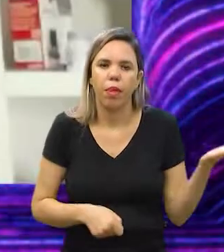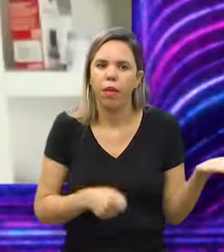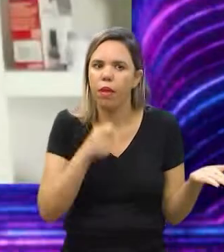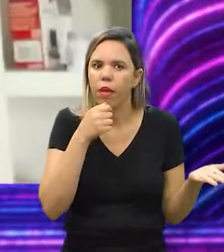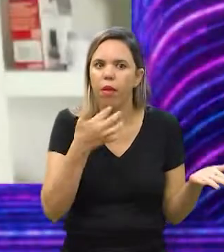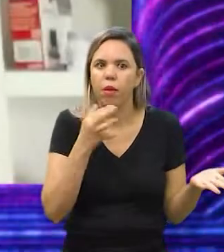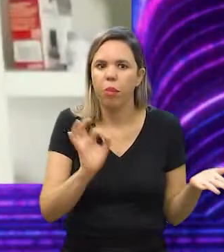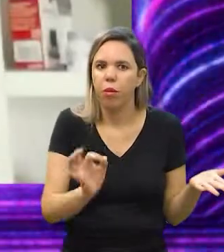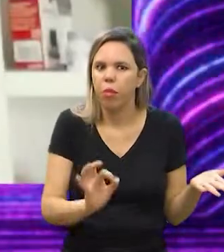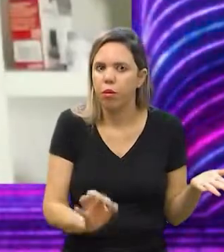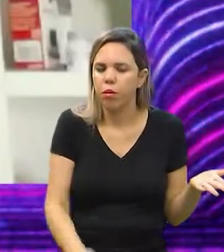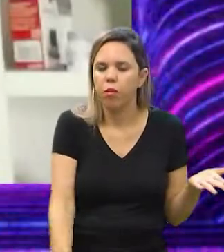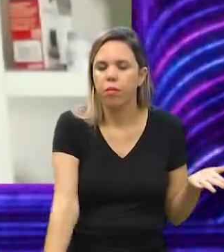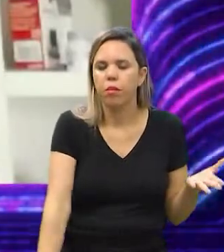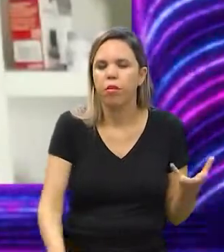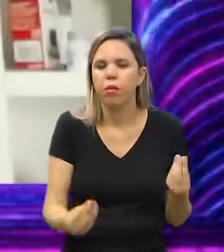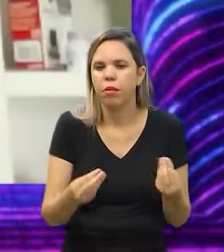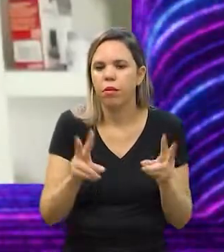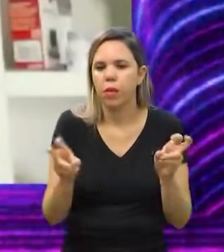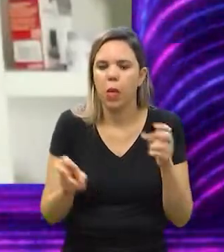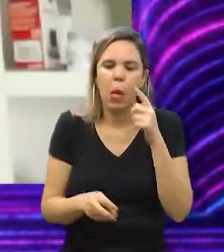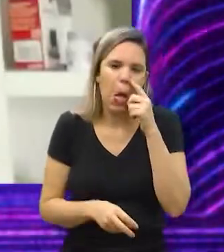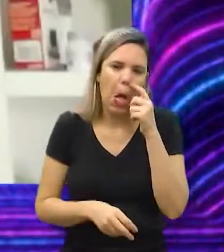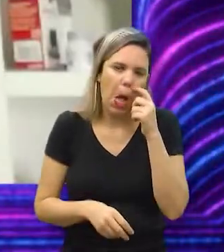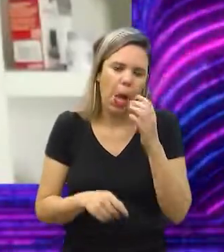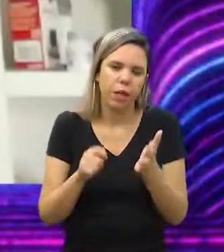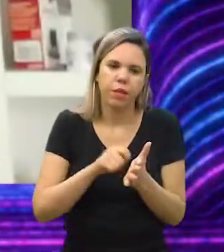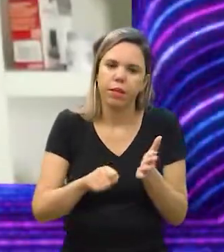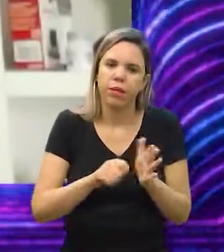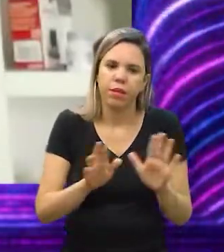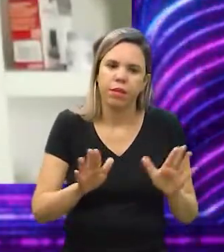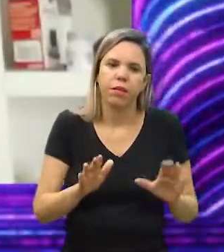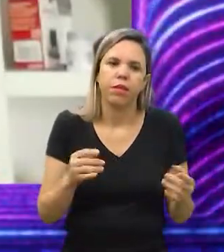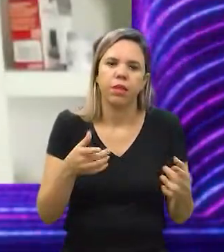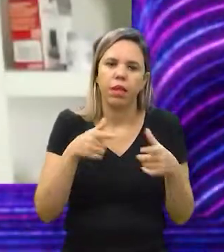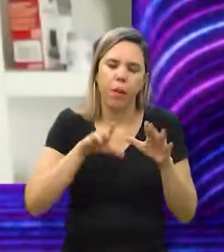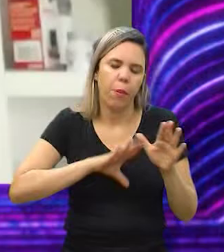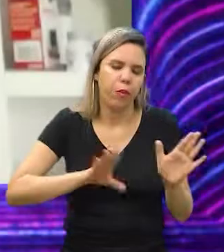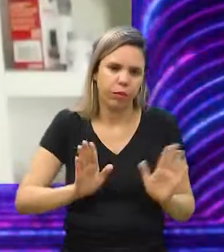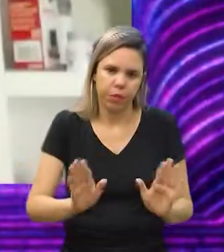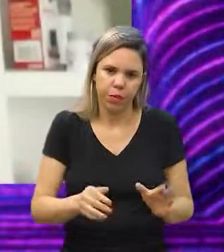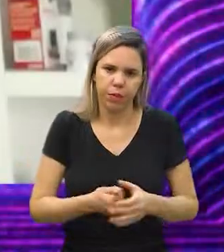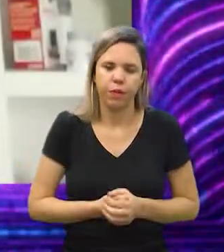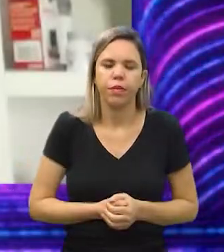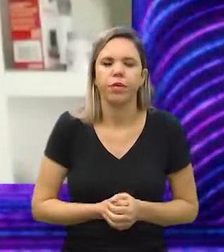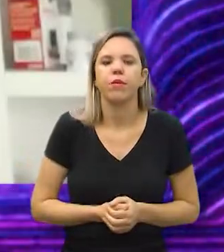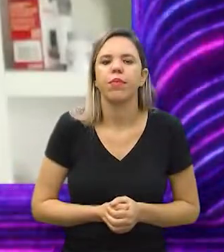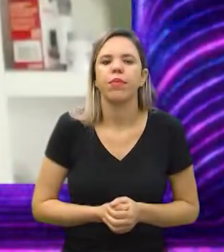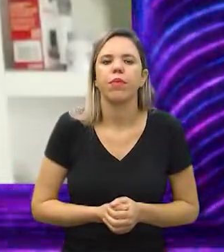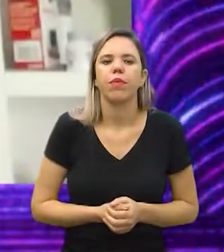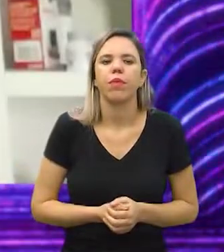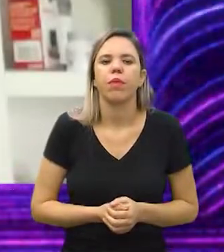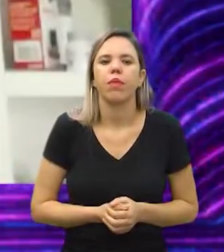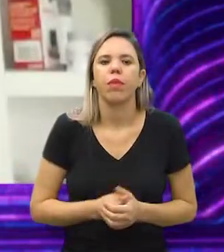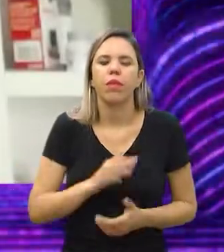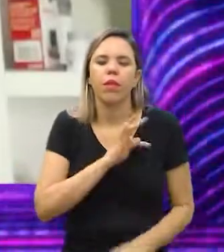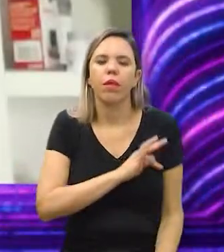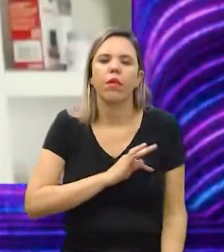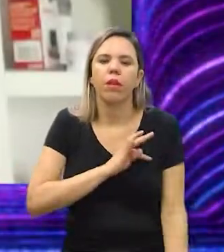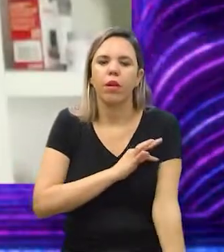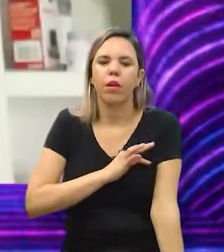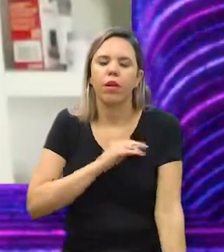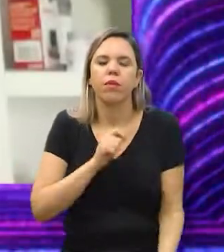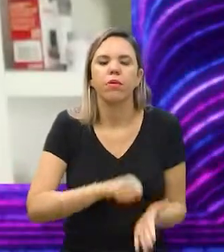não conhecia muito sobre escrita, não da língua portuguesa, né? Mas as técnicas